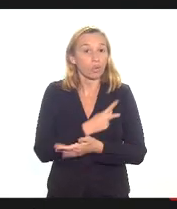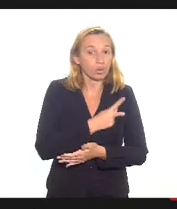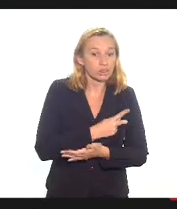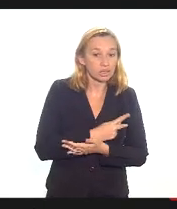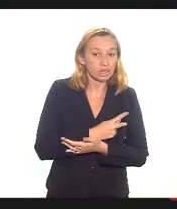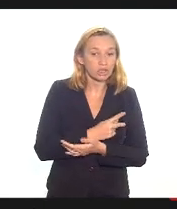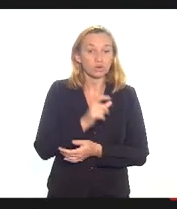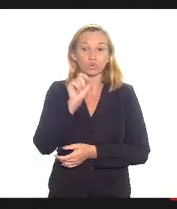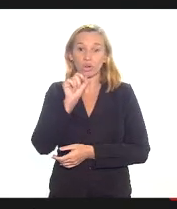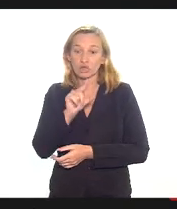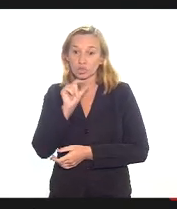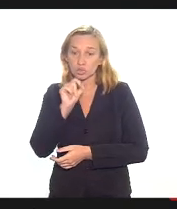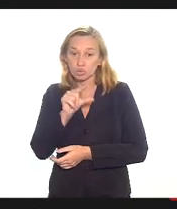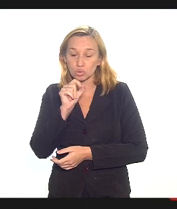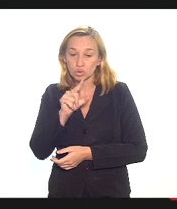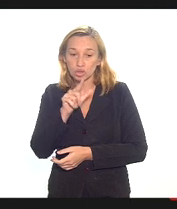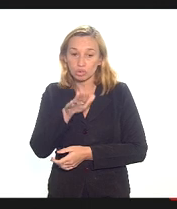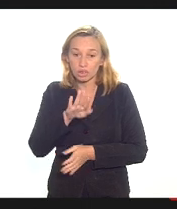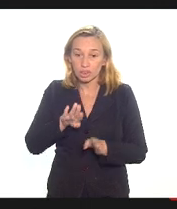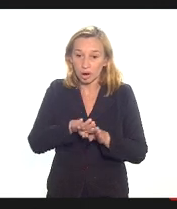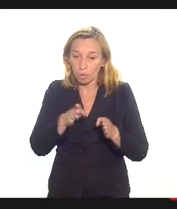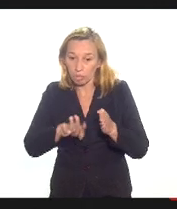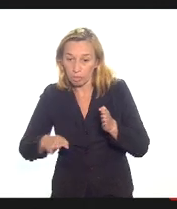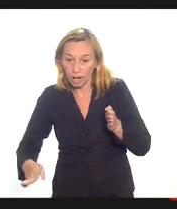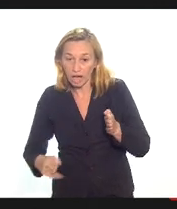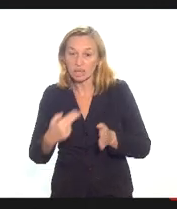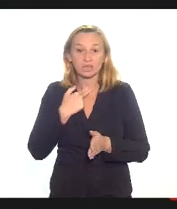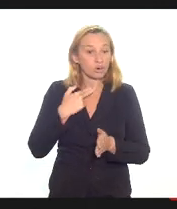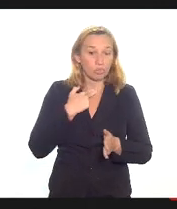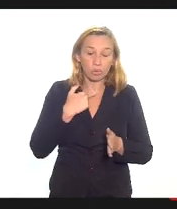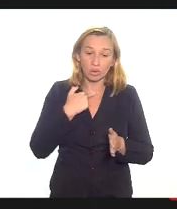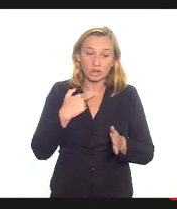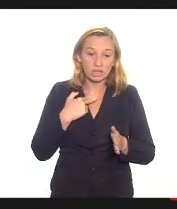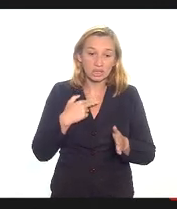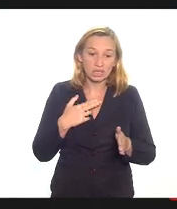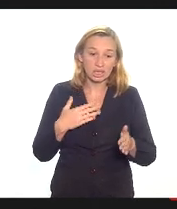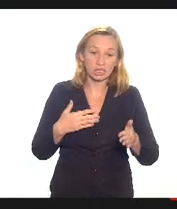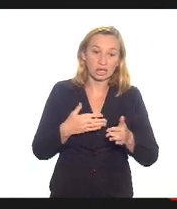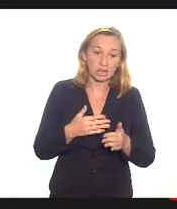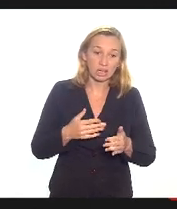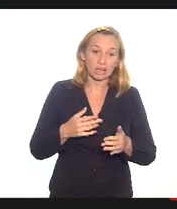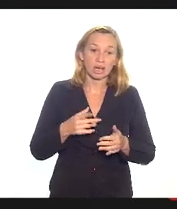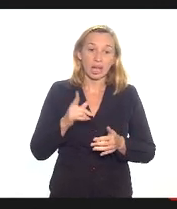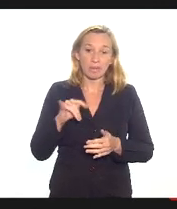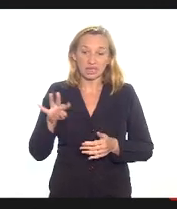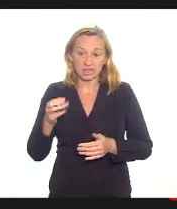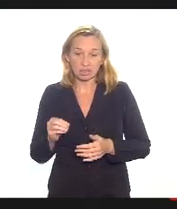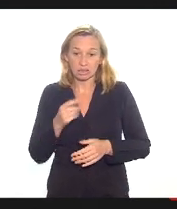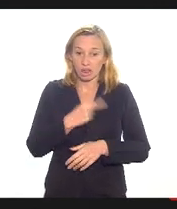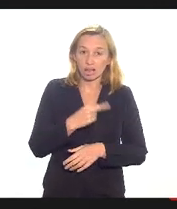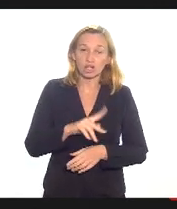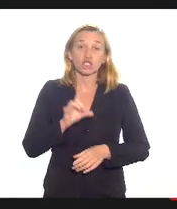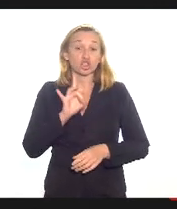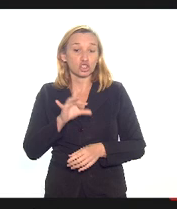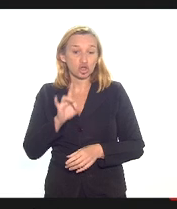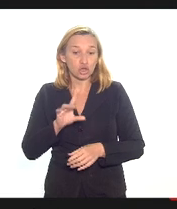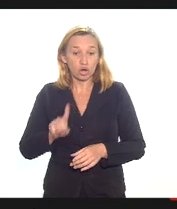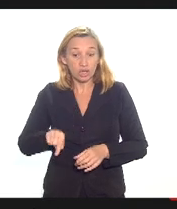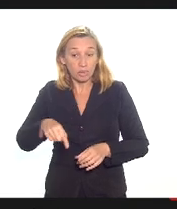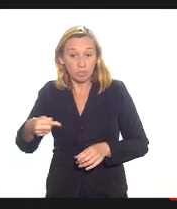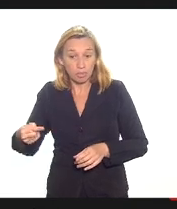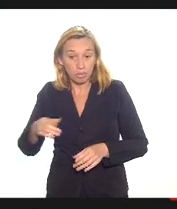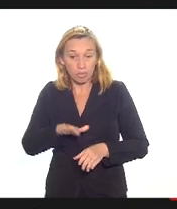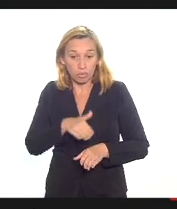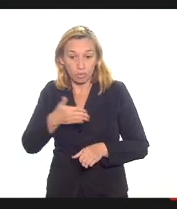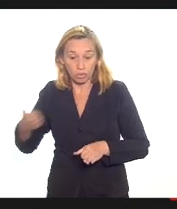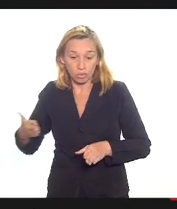no azulzinho, que é o mar, não pode ser abatido deles. Só pode ser abatido o levantamento no que ele passa